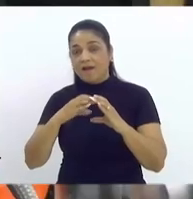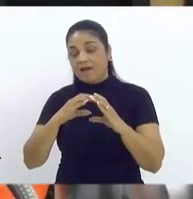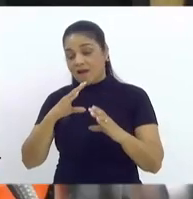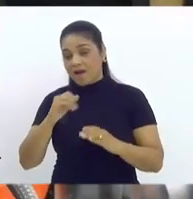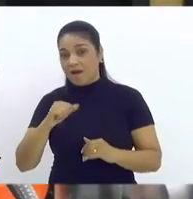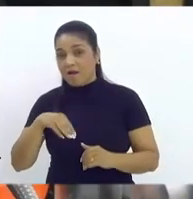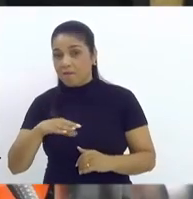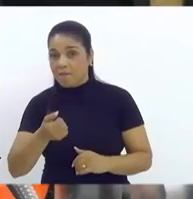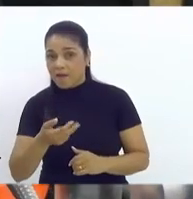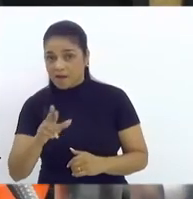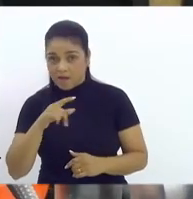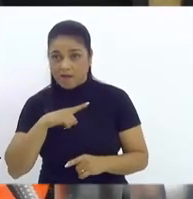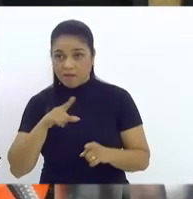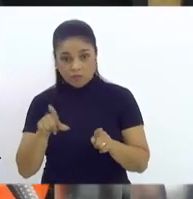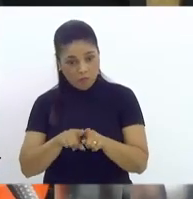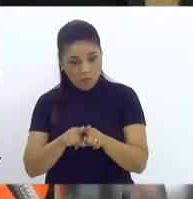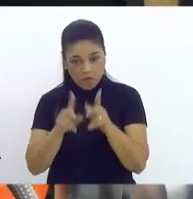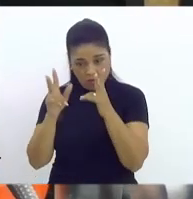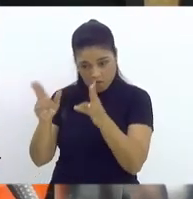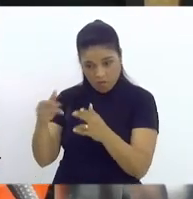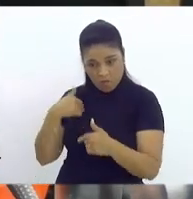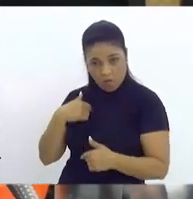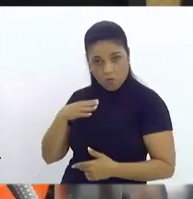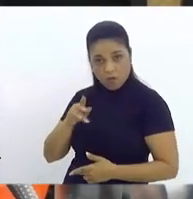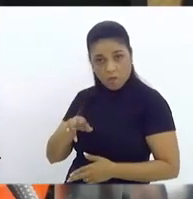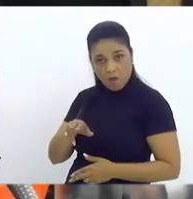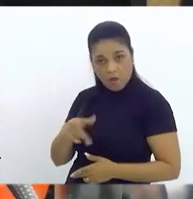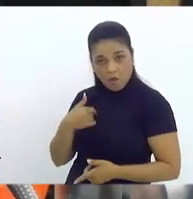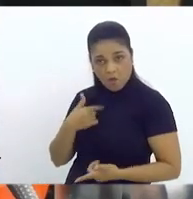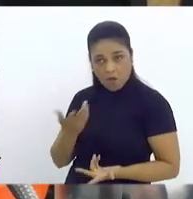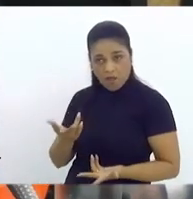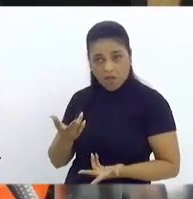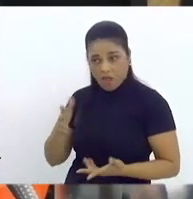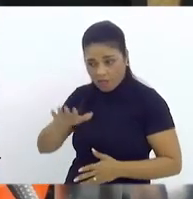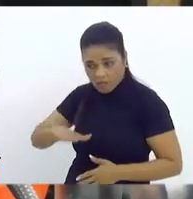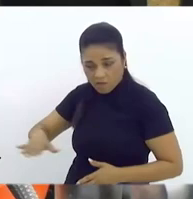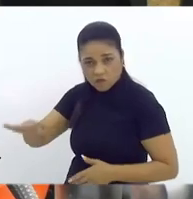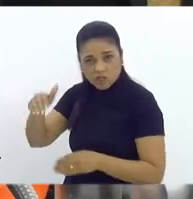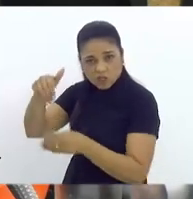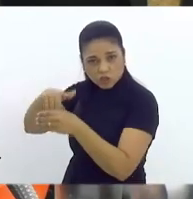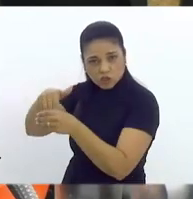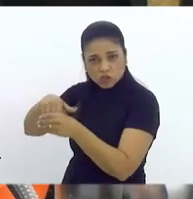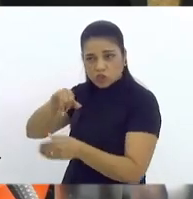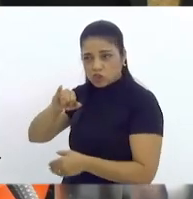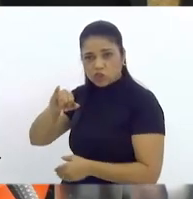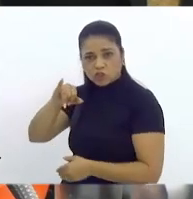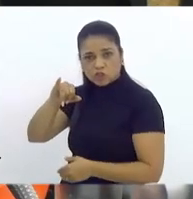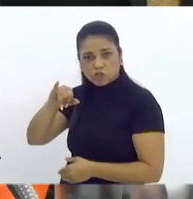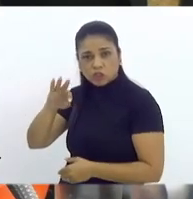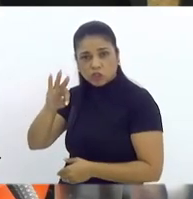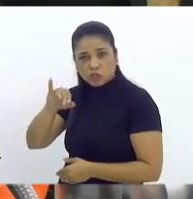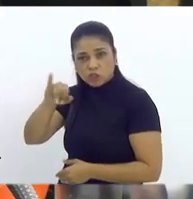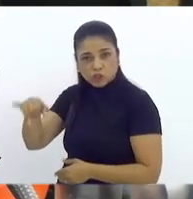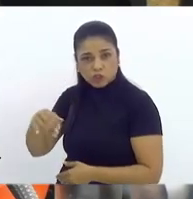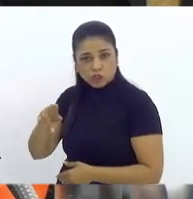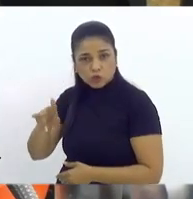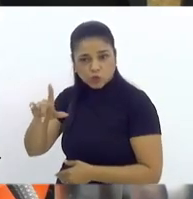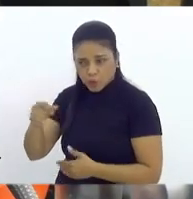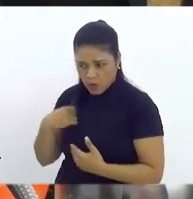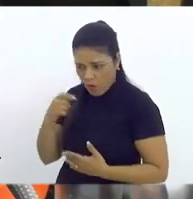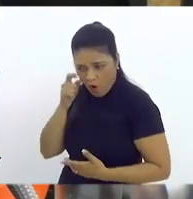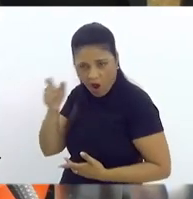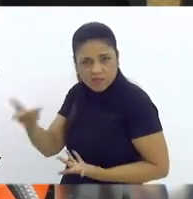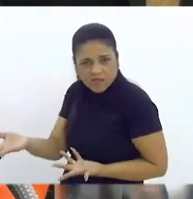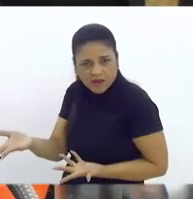principado da Tijuca ou de qualquer outra área que ele tenha votação, assim como Vossa Excelência não faz o principado de Bangu, nem o